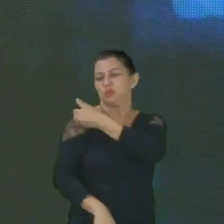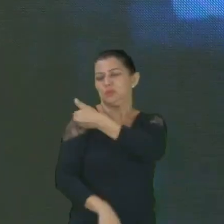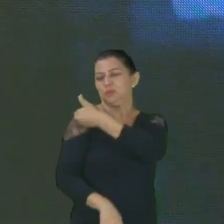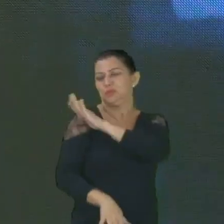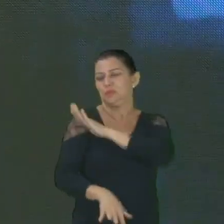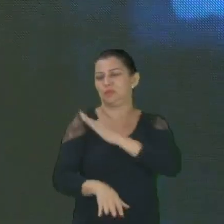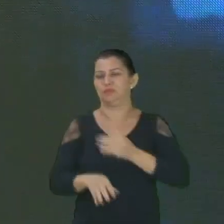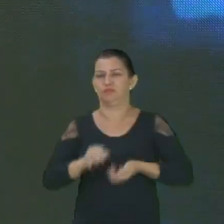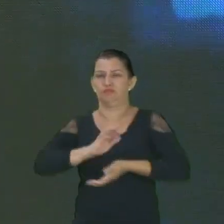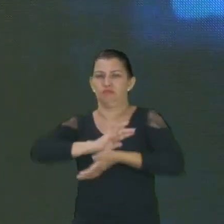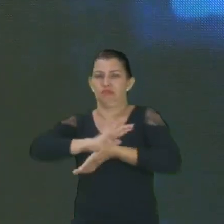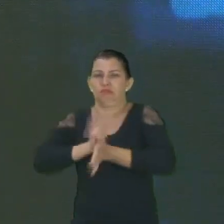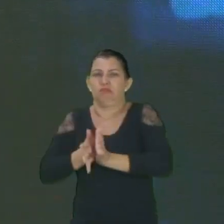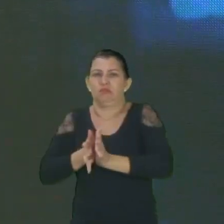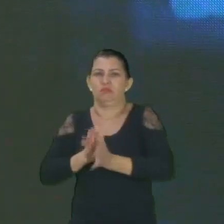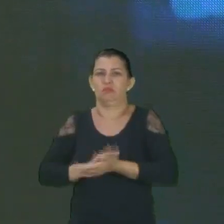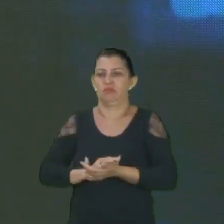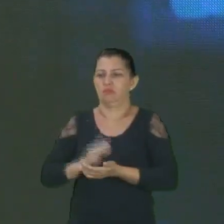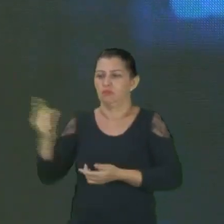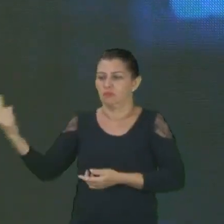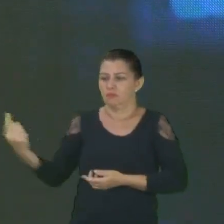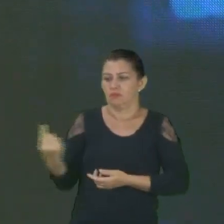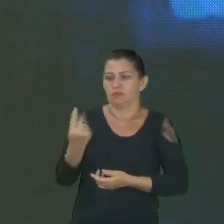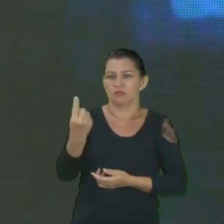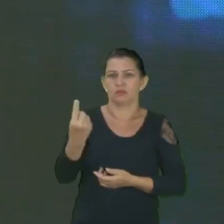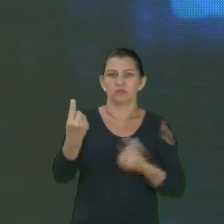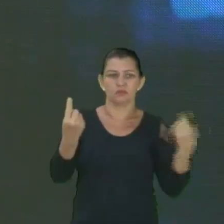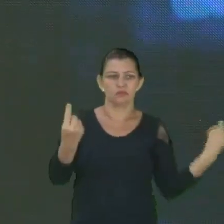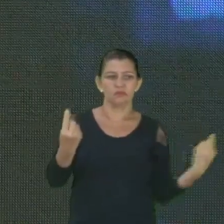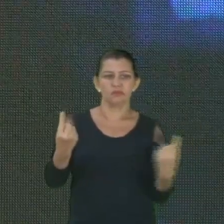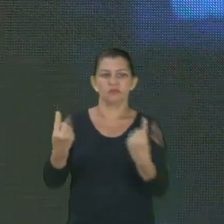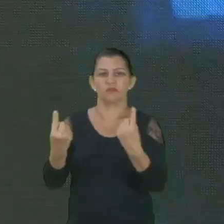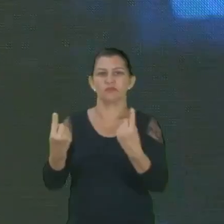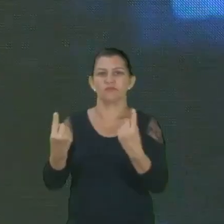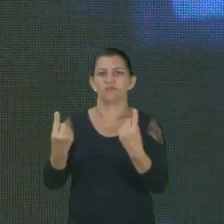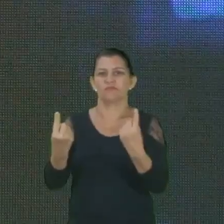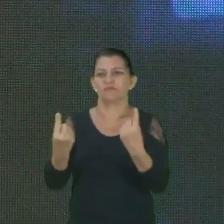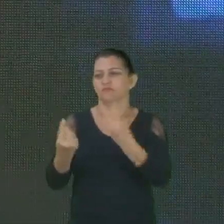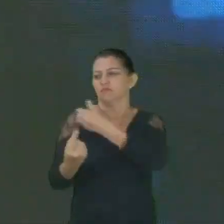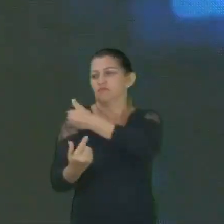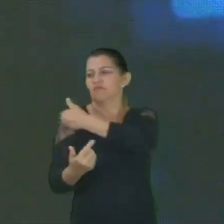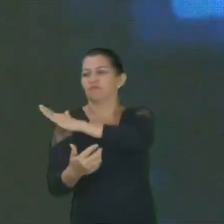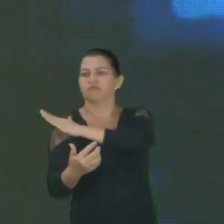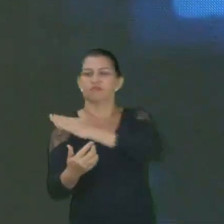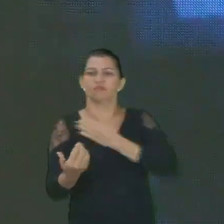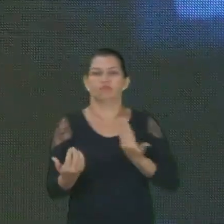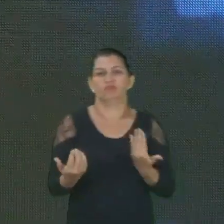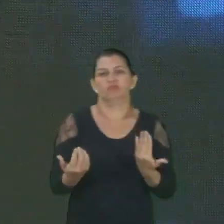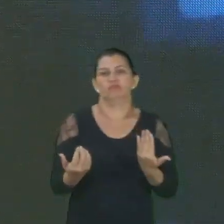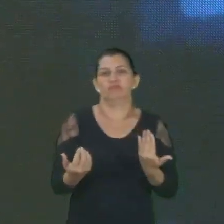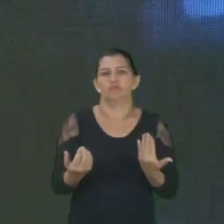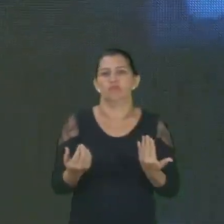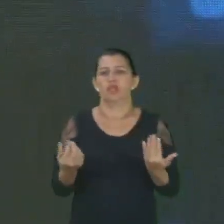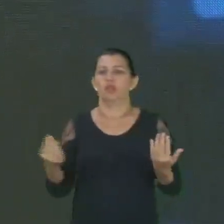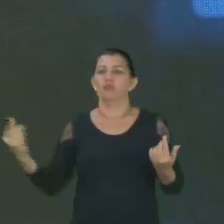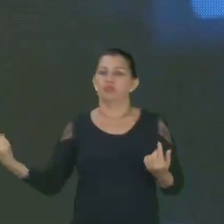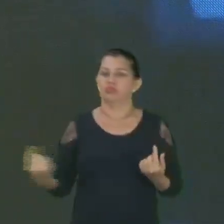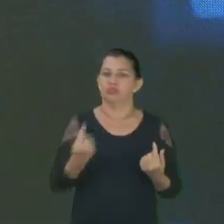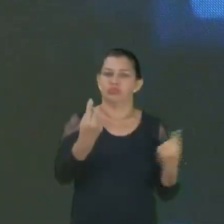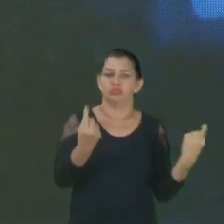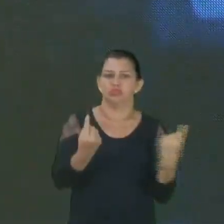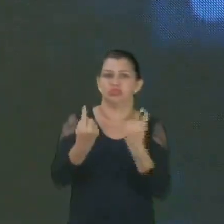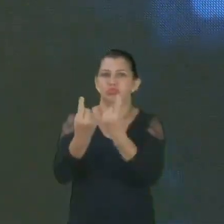preconceito. O irmão que era judeu se achava melhor que o outro. O irmão que era judeu não aceitava falar com